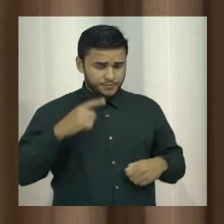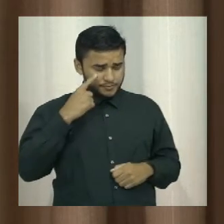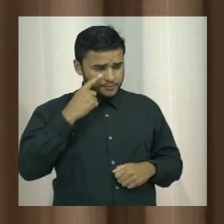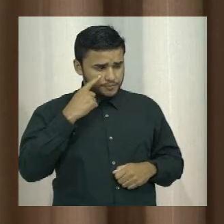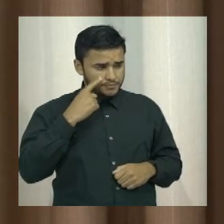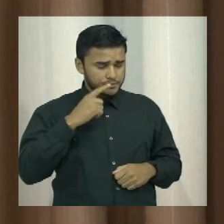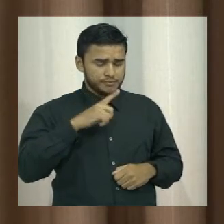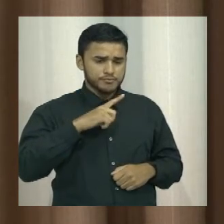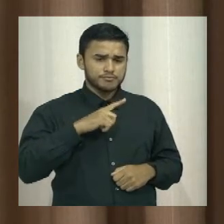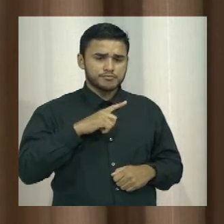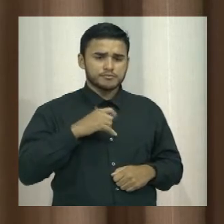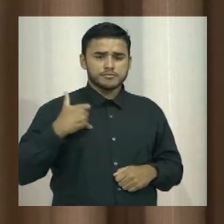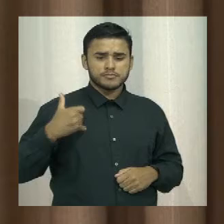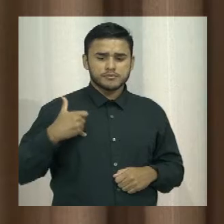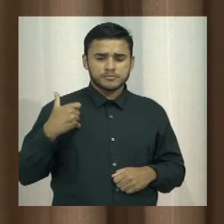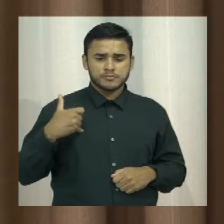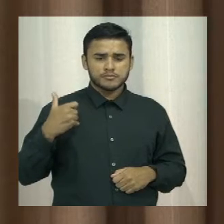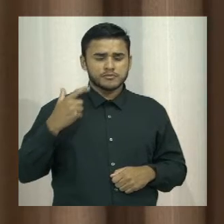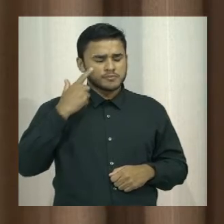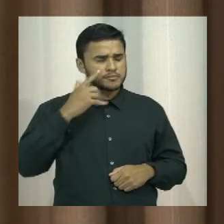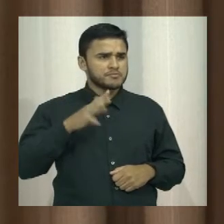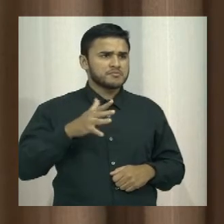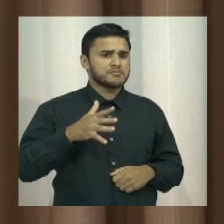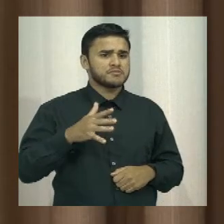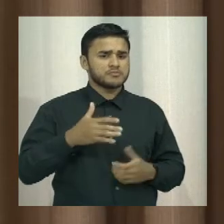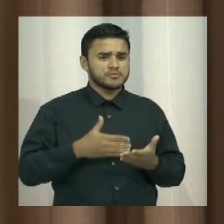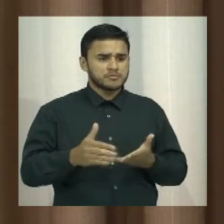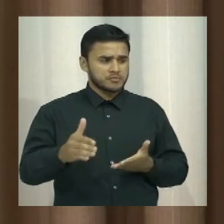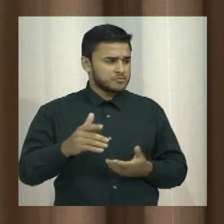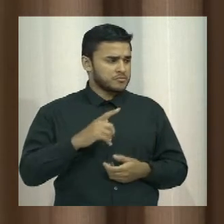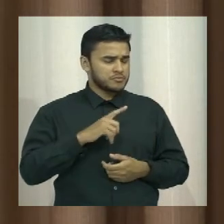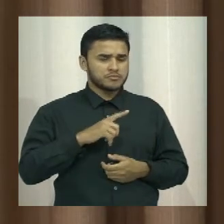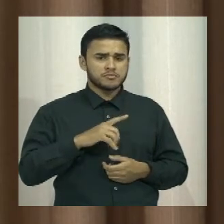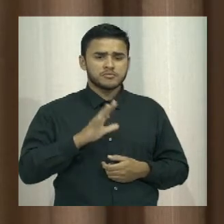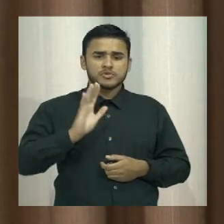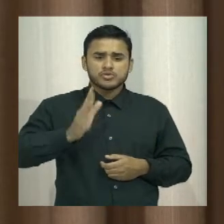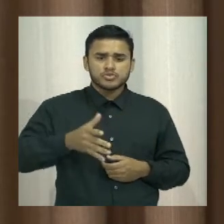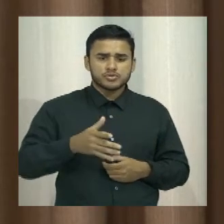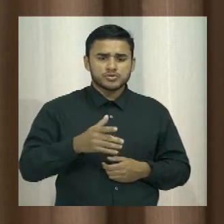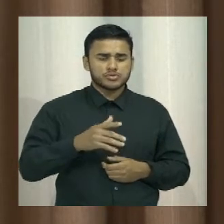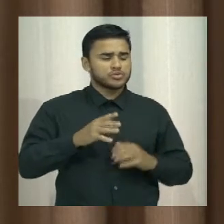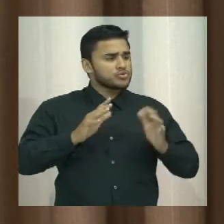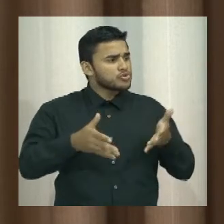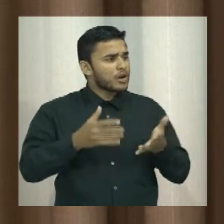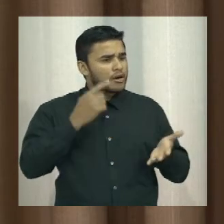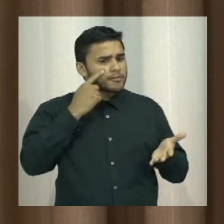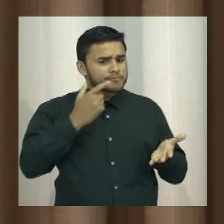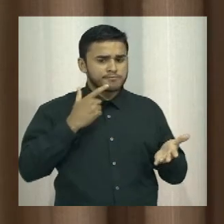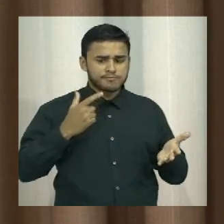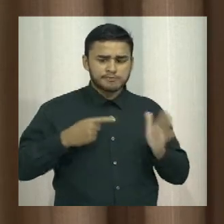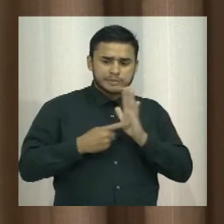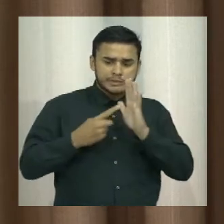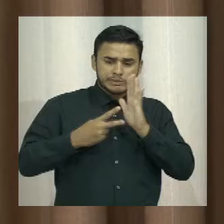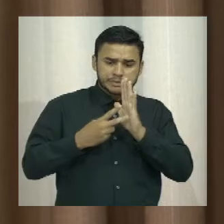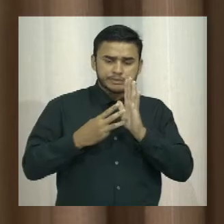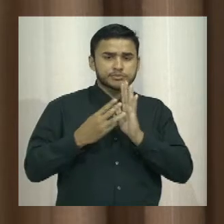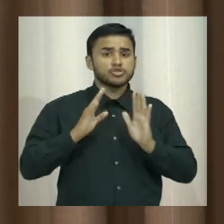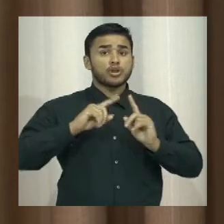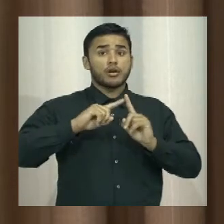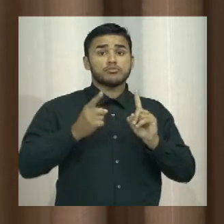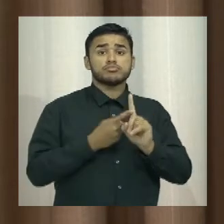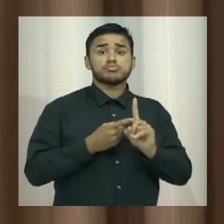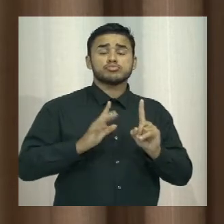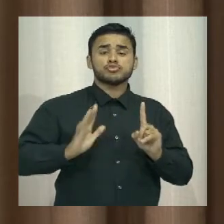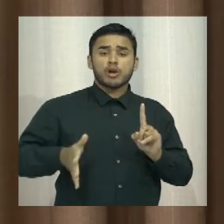né, de 11, 12 anos, que chegam a já estar na sua 2ª ou 3ª gestação, e isso para o corpo da mulher é